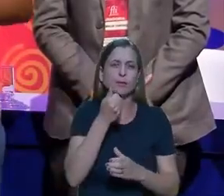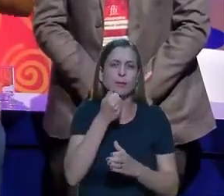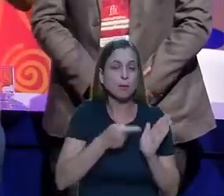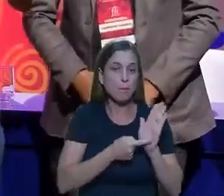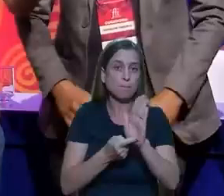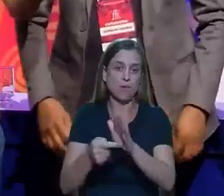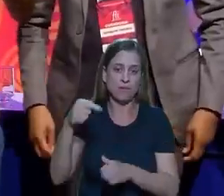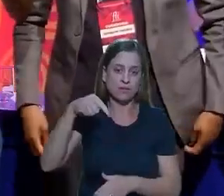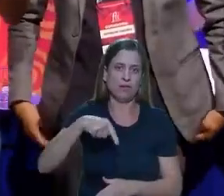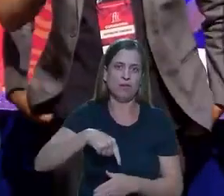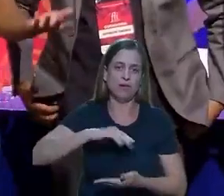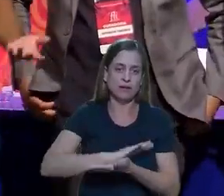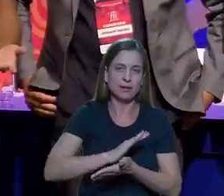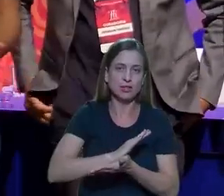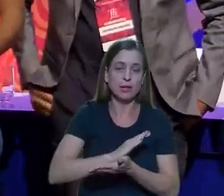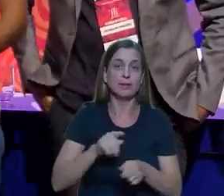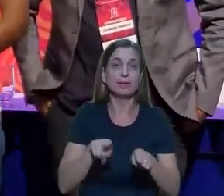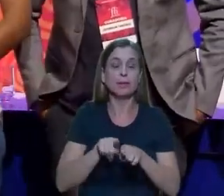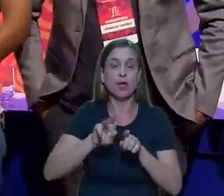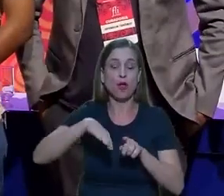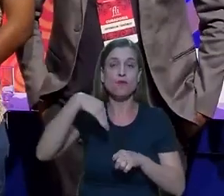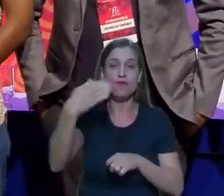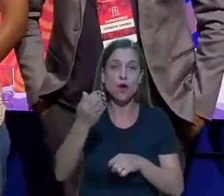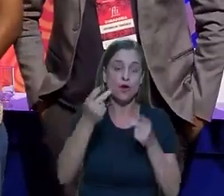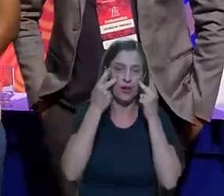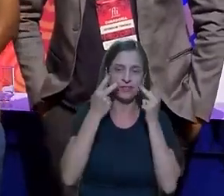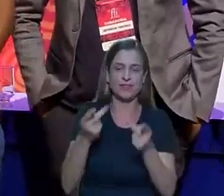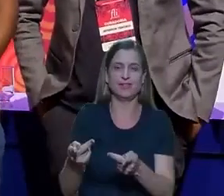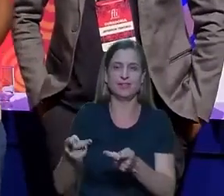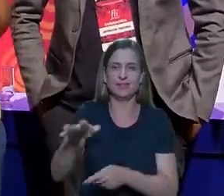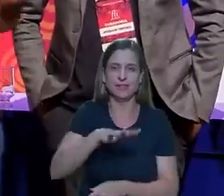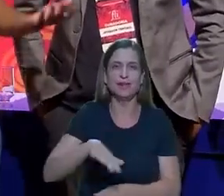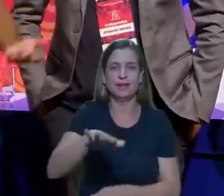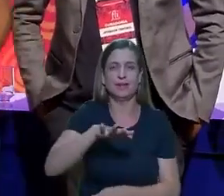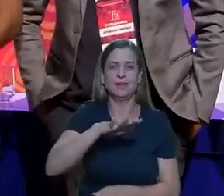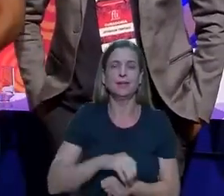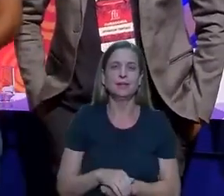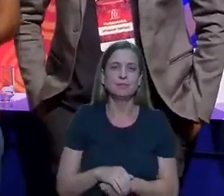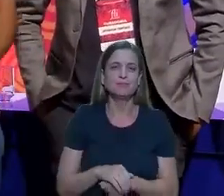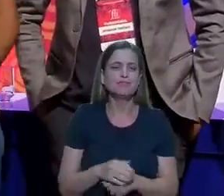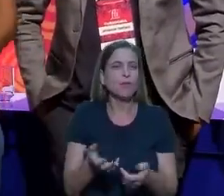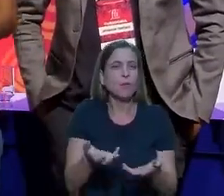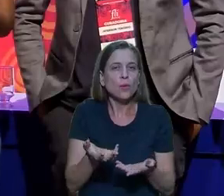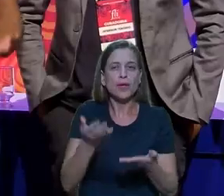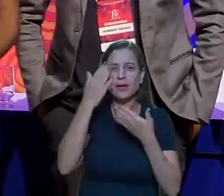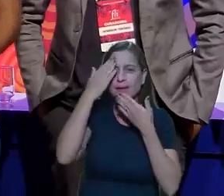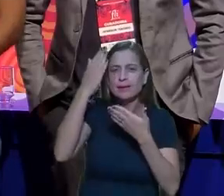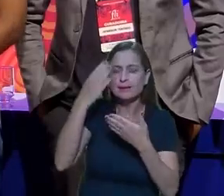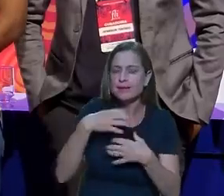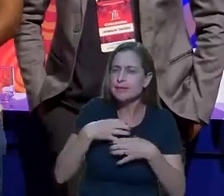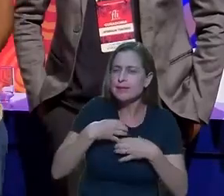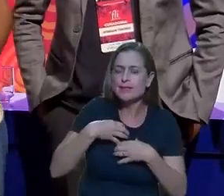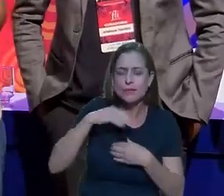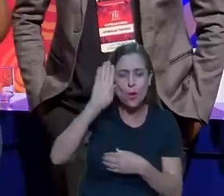aqui dentro, como lá fora, nos espaços que vocês vão visitar durante esse festival. E eu acho que, como todos aqui, eu quero agradecer a honra de fazer parte